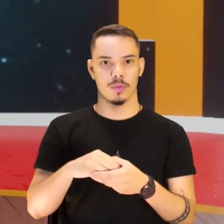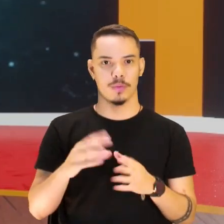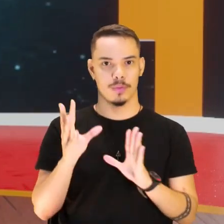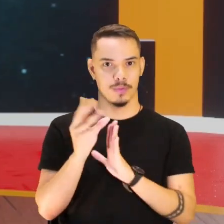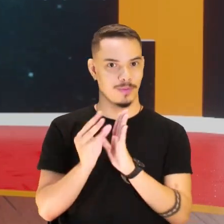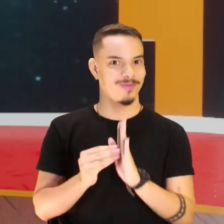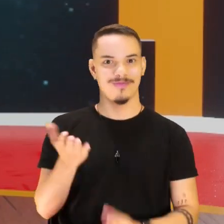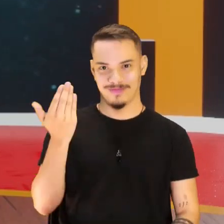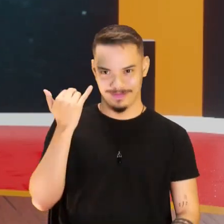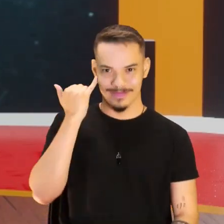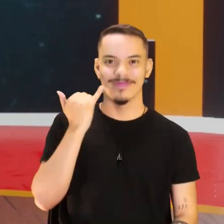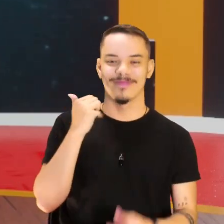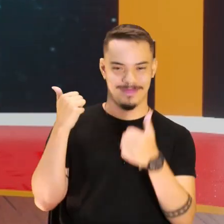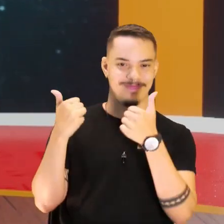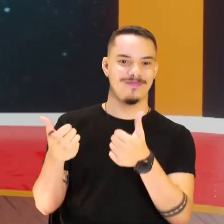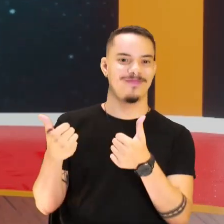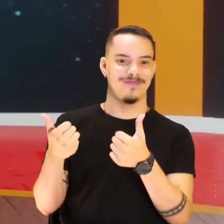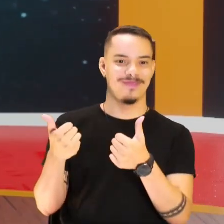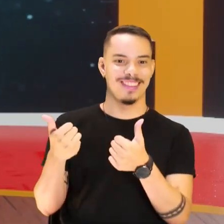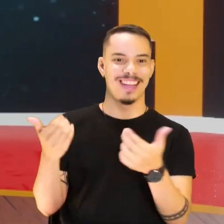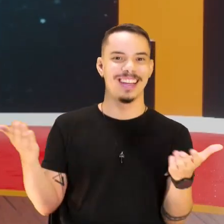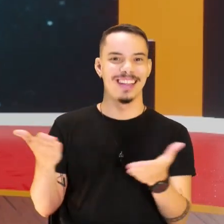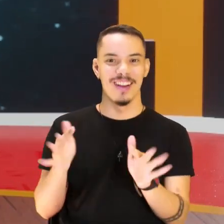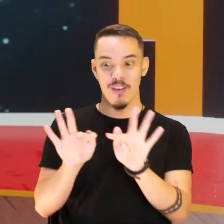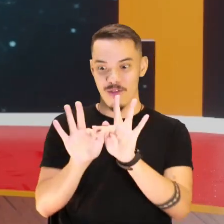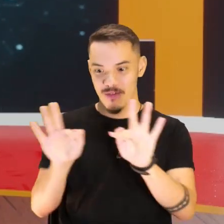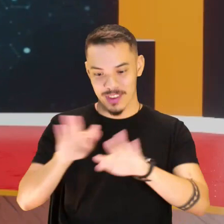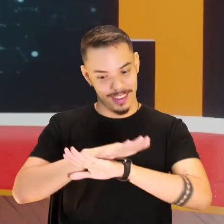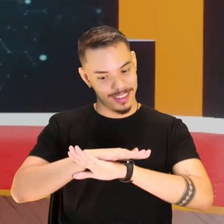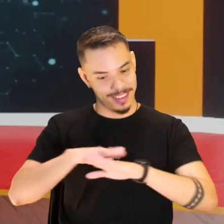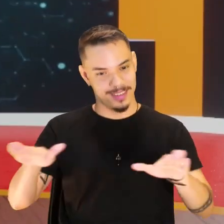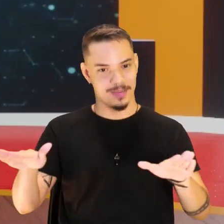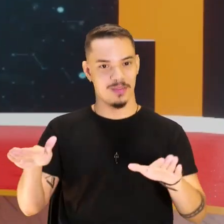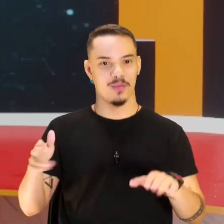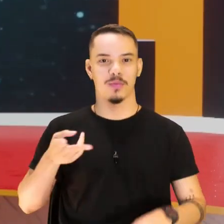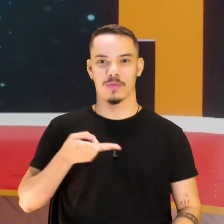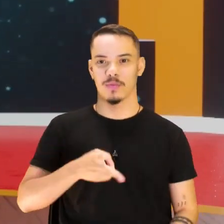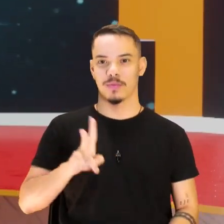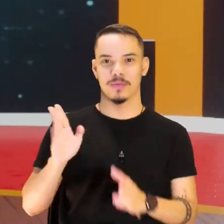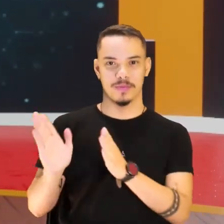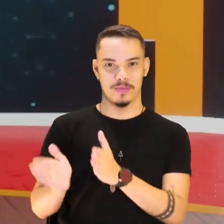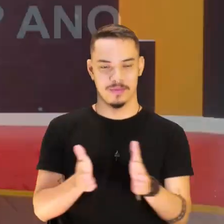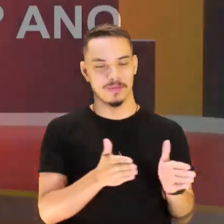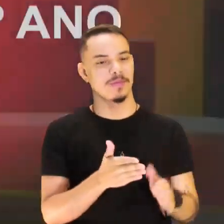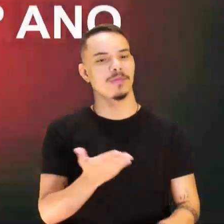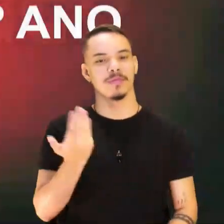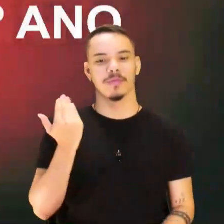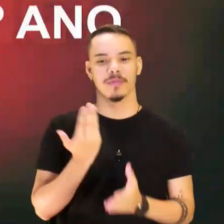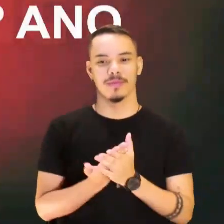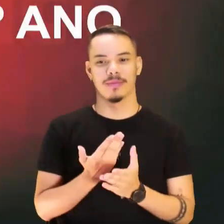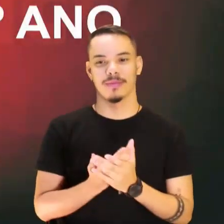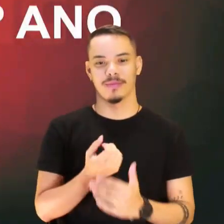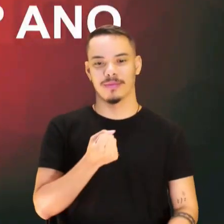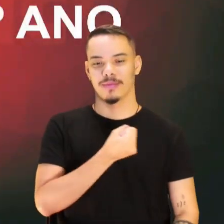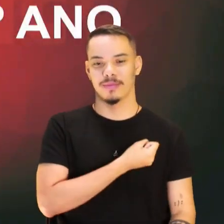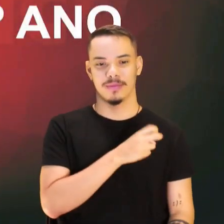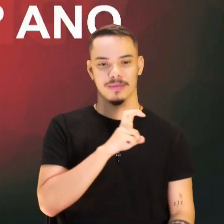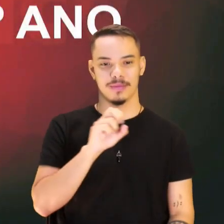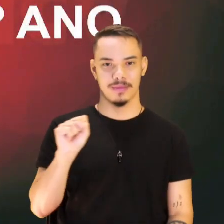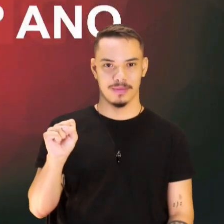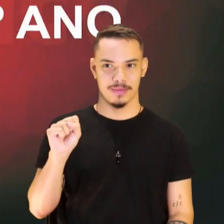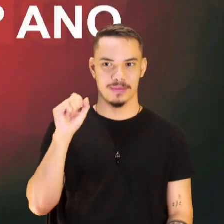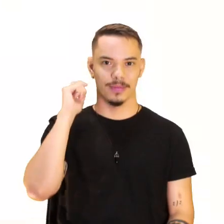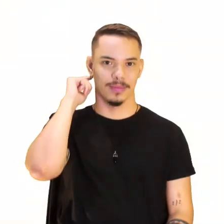gente, Vitor? De boa aí? Agora saímos de função e agora seguimos a sequência. Olha lá, então, aula de número 58.